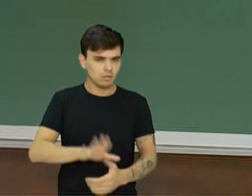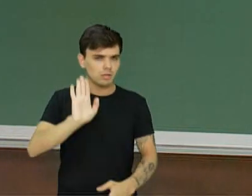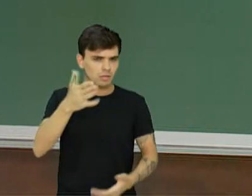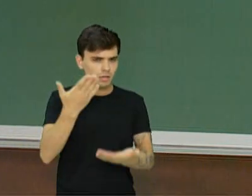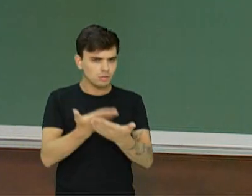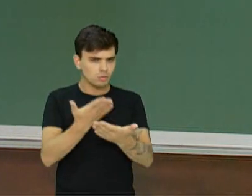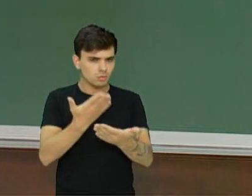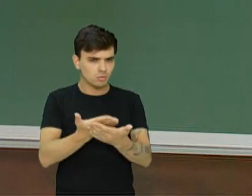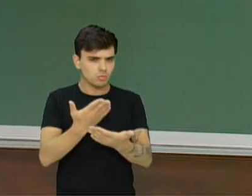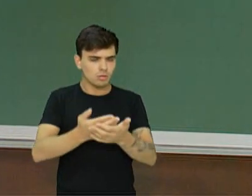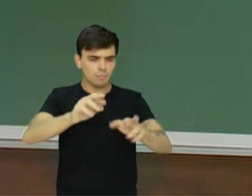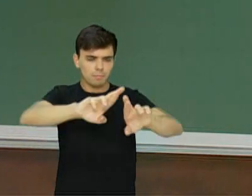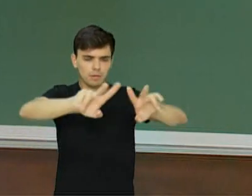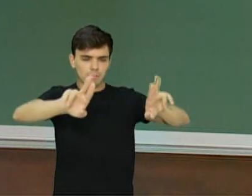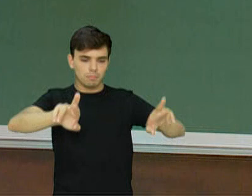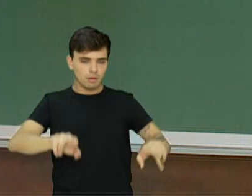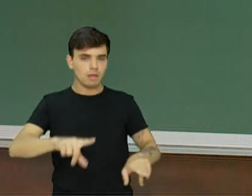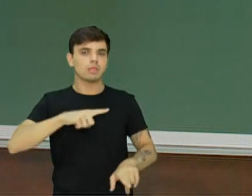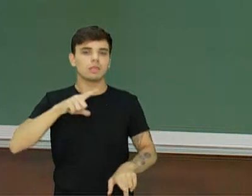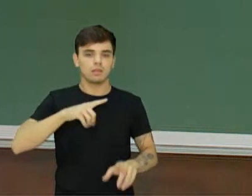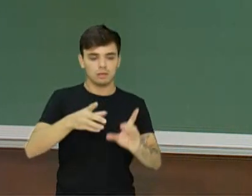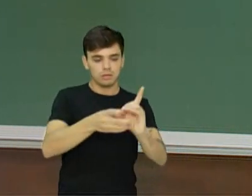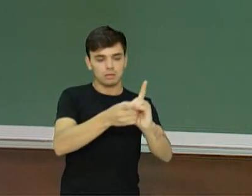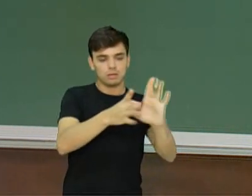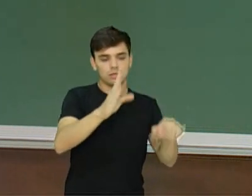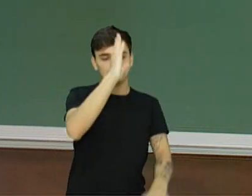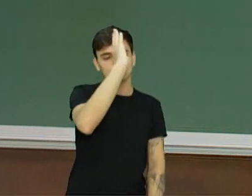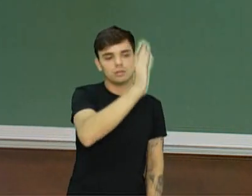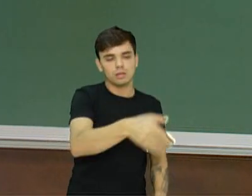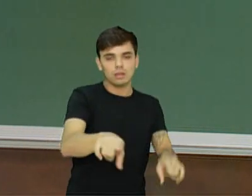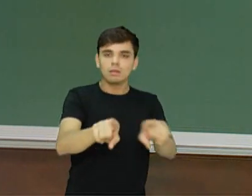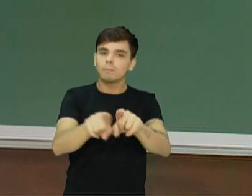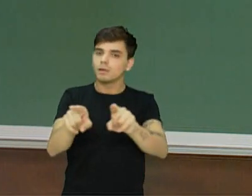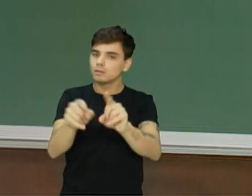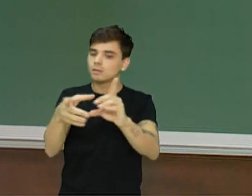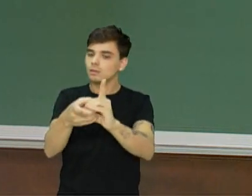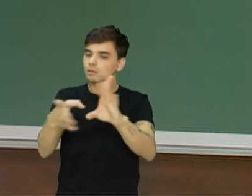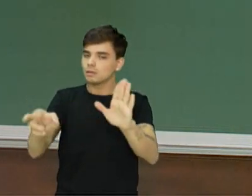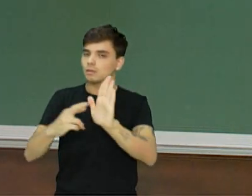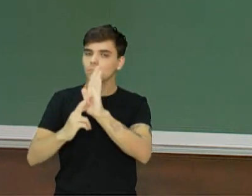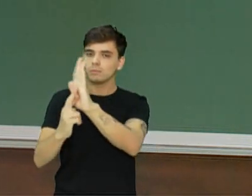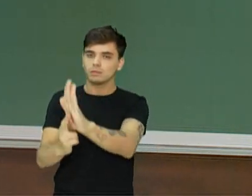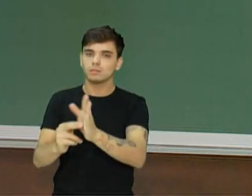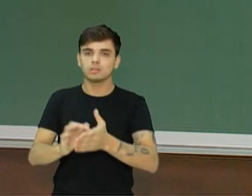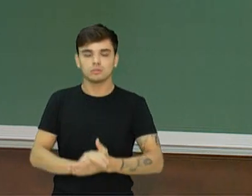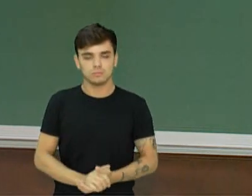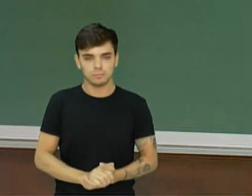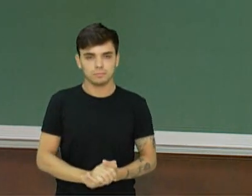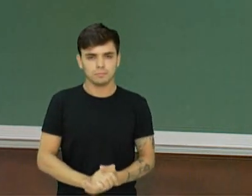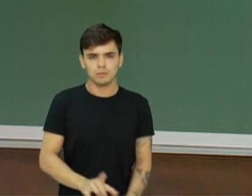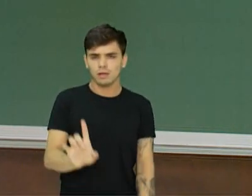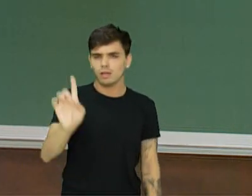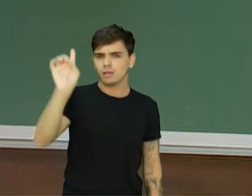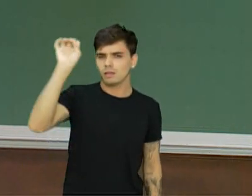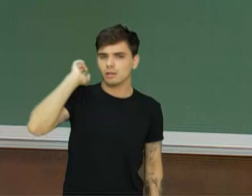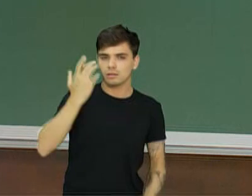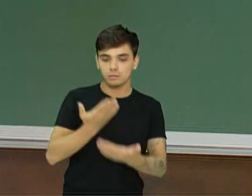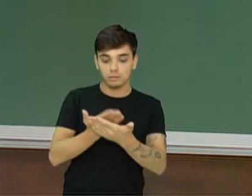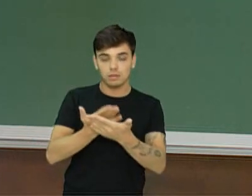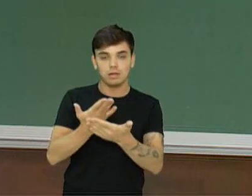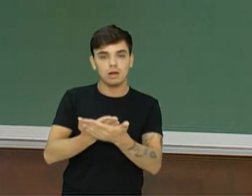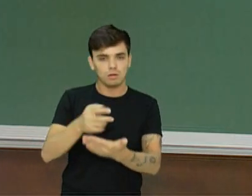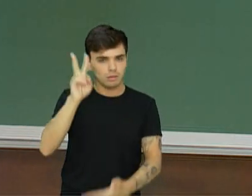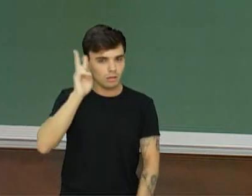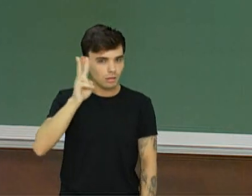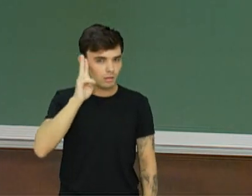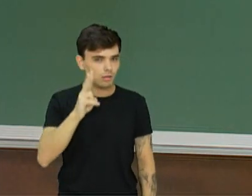estudou diferenças aí entre democracia direta e democracia representativa lá nas nossas aulas.